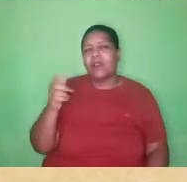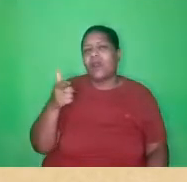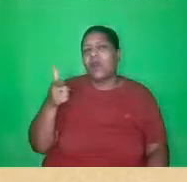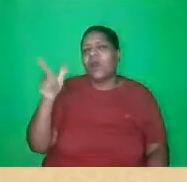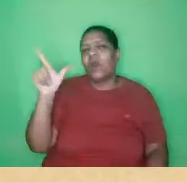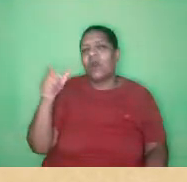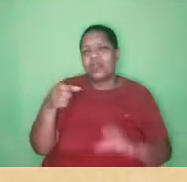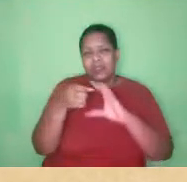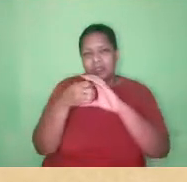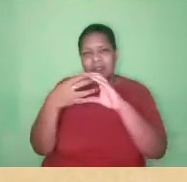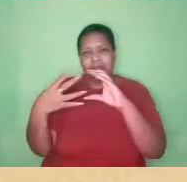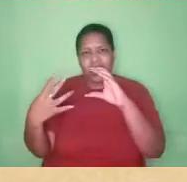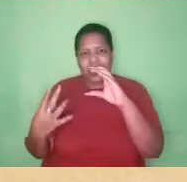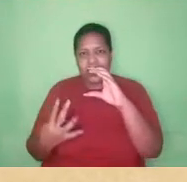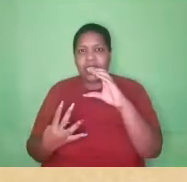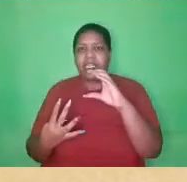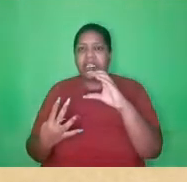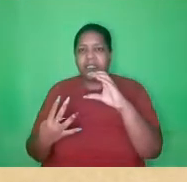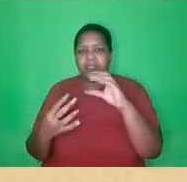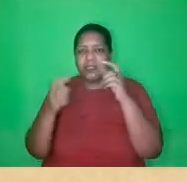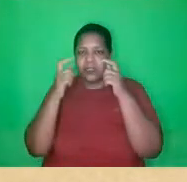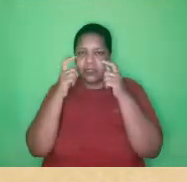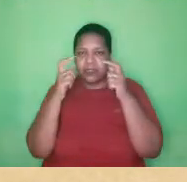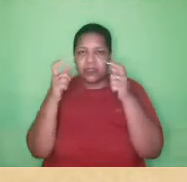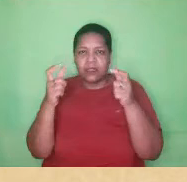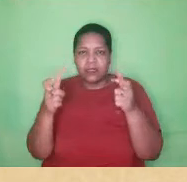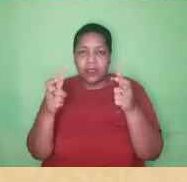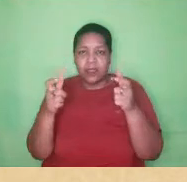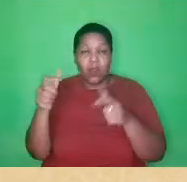interessante, né? O Brasil